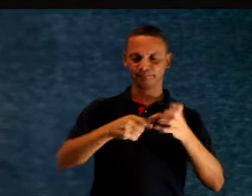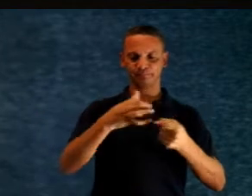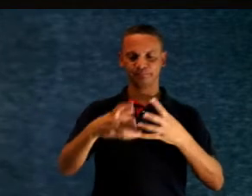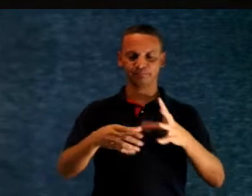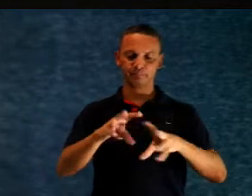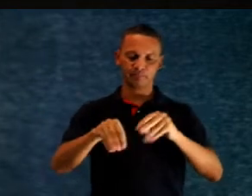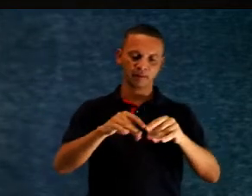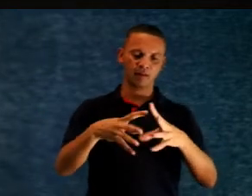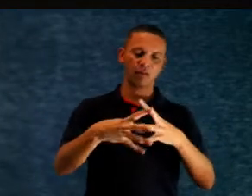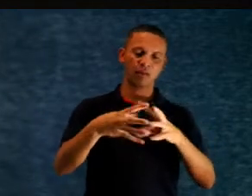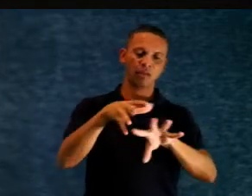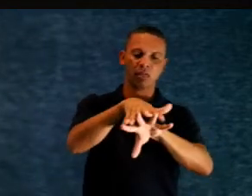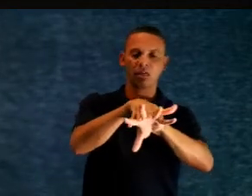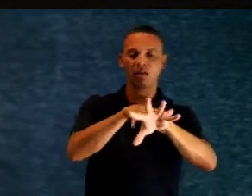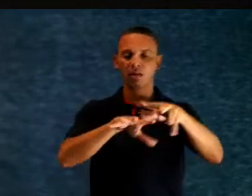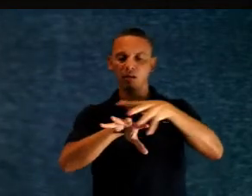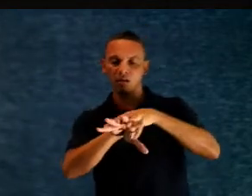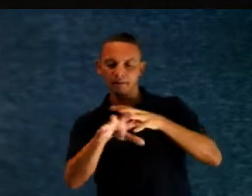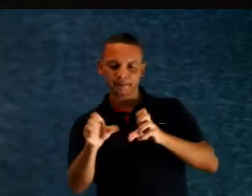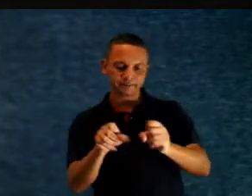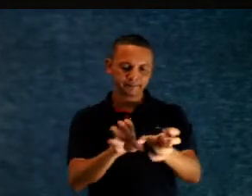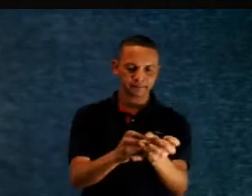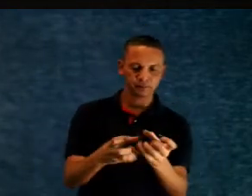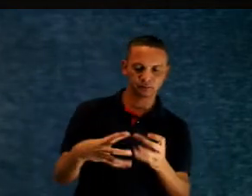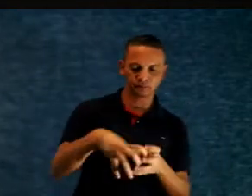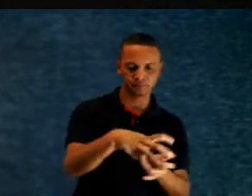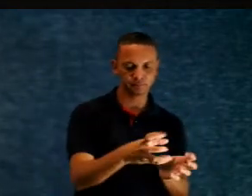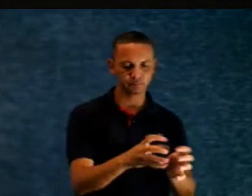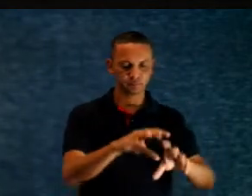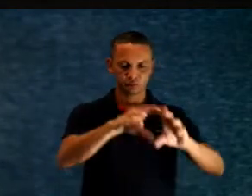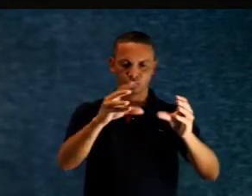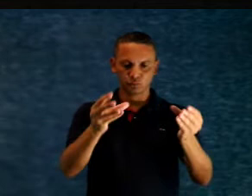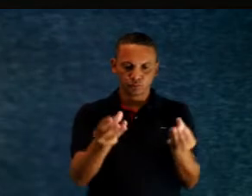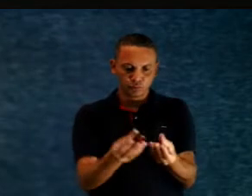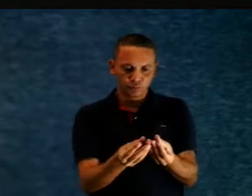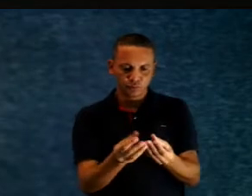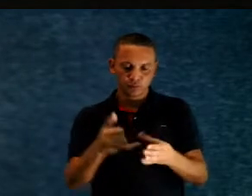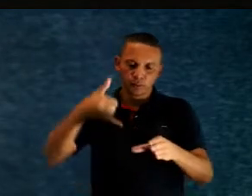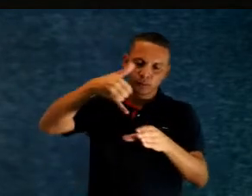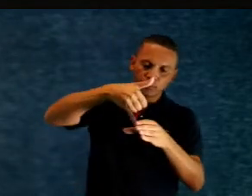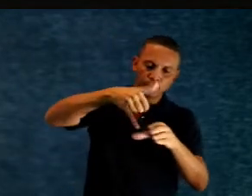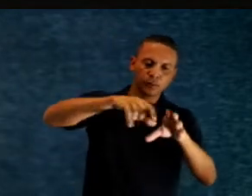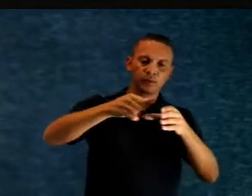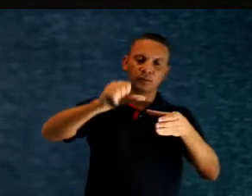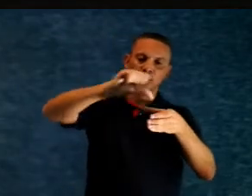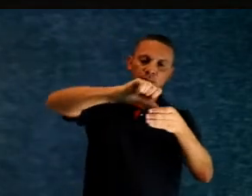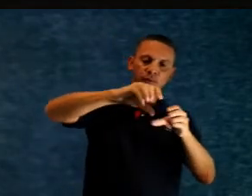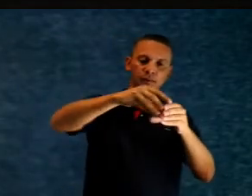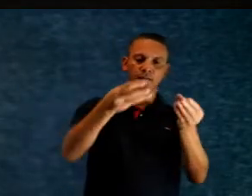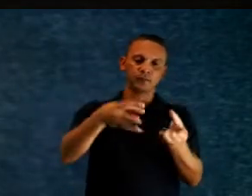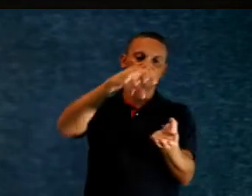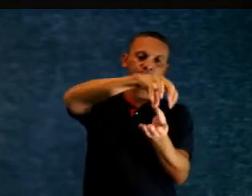e costuma ceder. Junto à nossa bateria de terra, eu cismava, que coisa esplêndida estas minhas